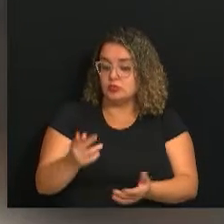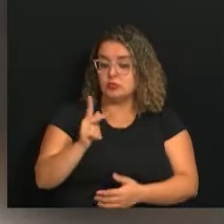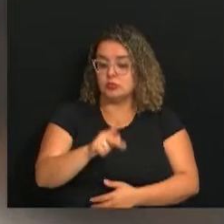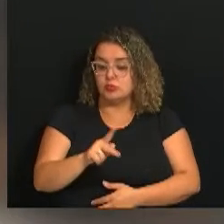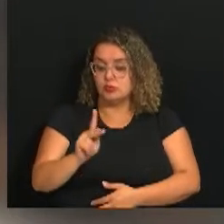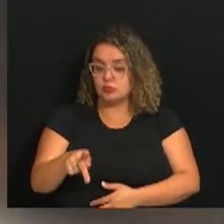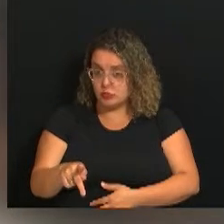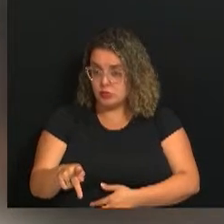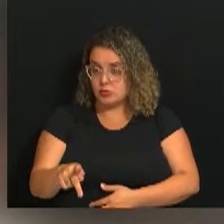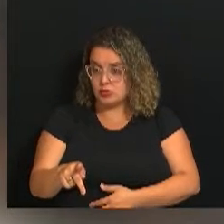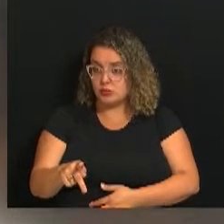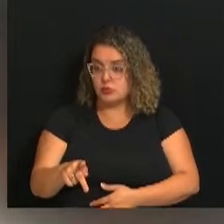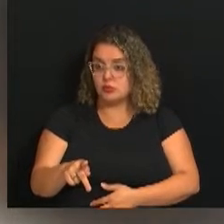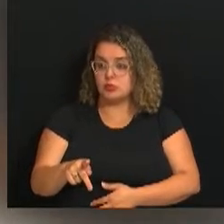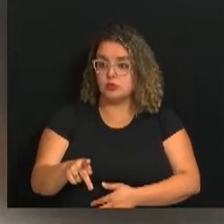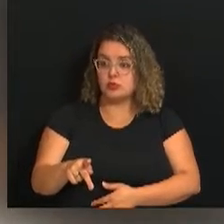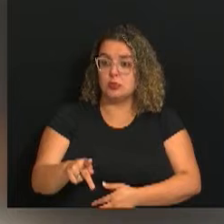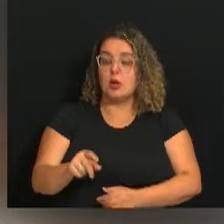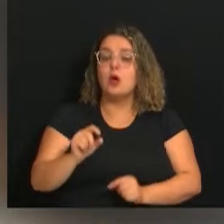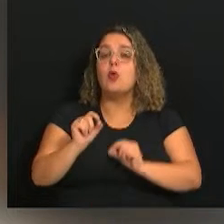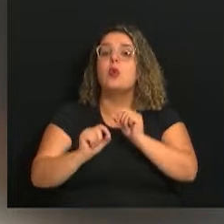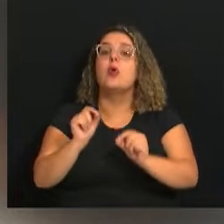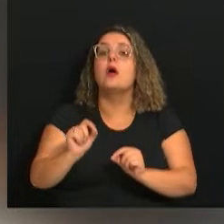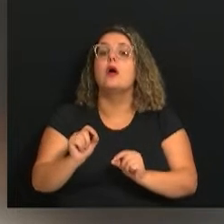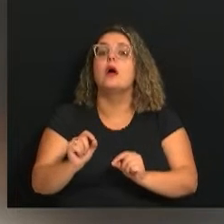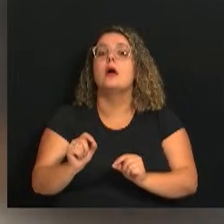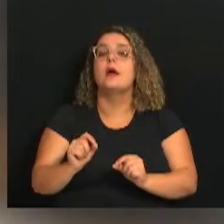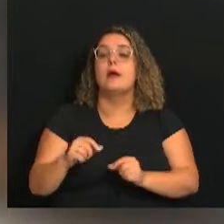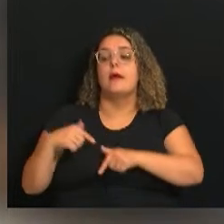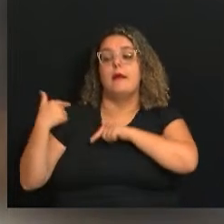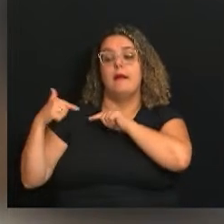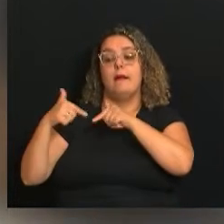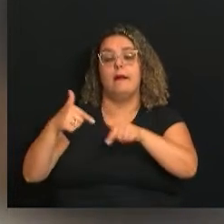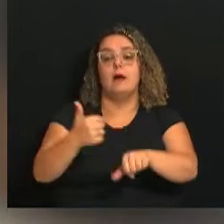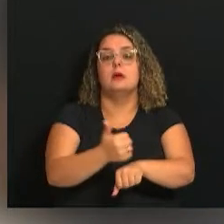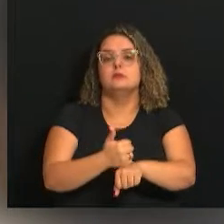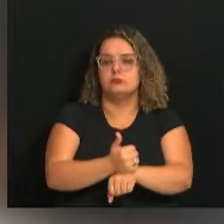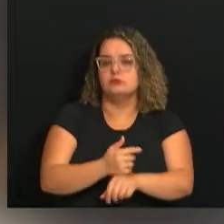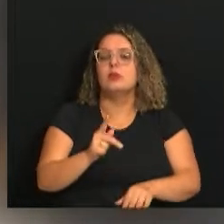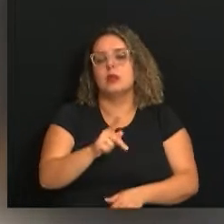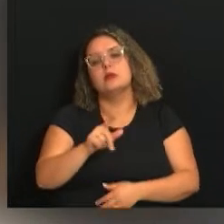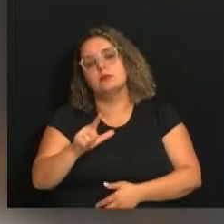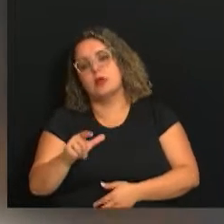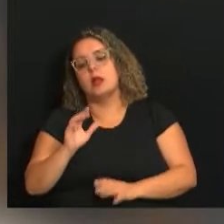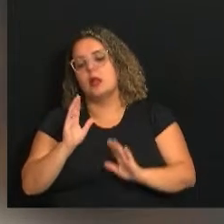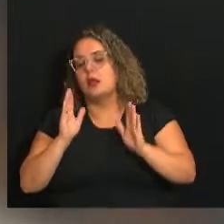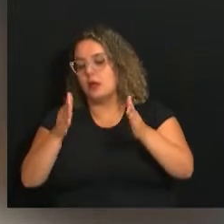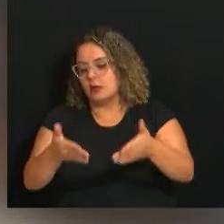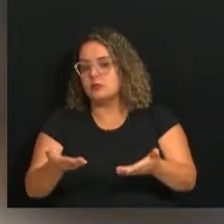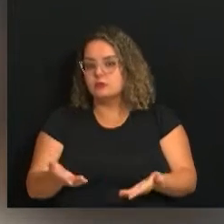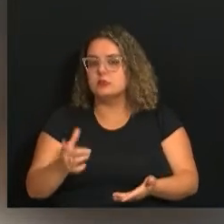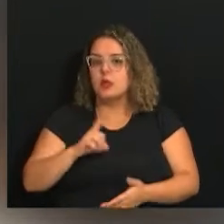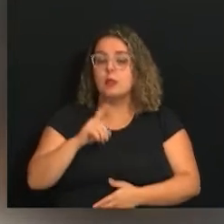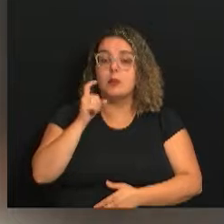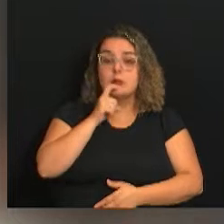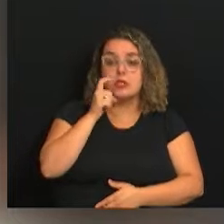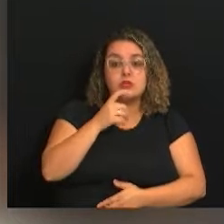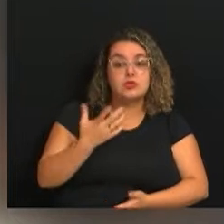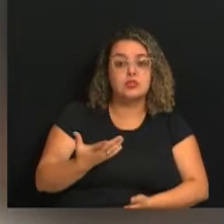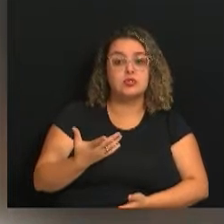aprovado um outro projeto, dando 20% de reajuste para servidores da saúde e da